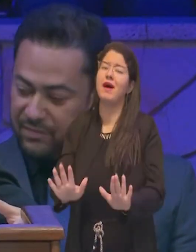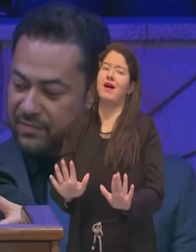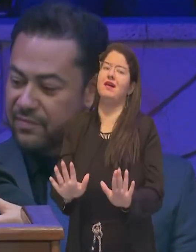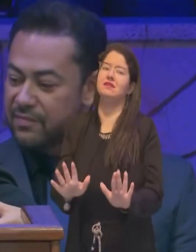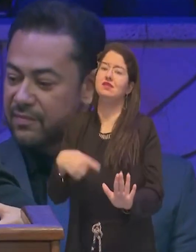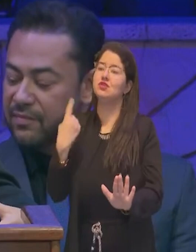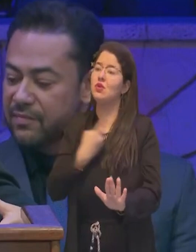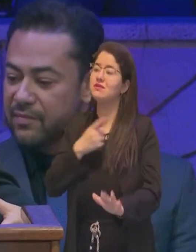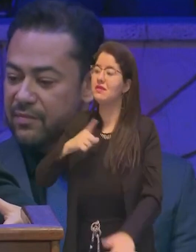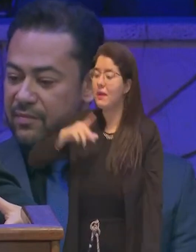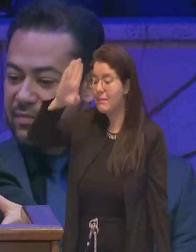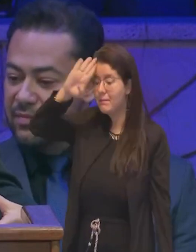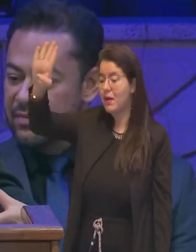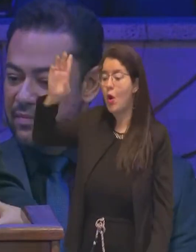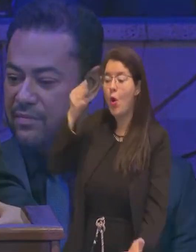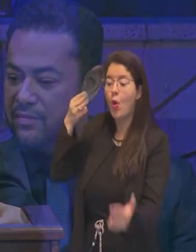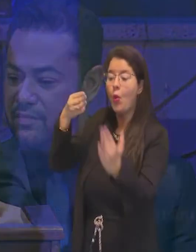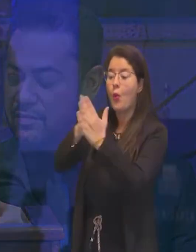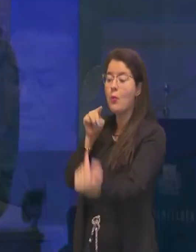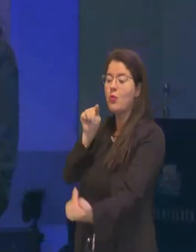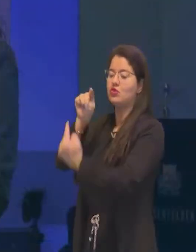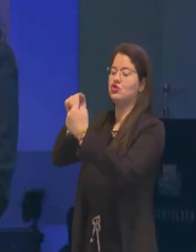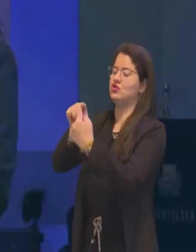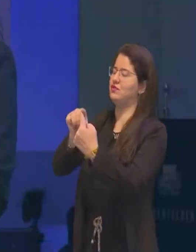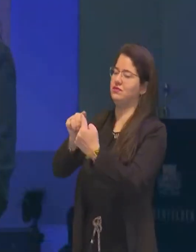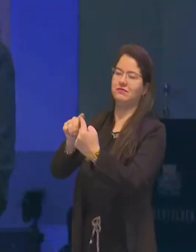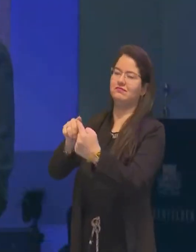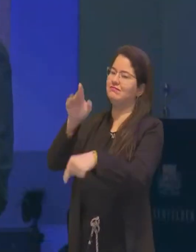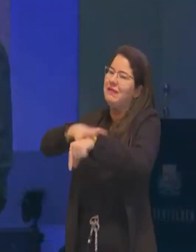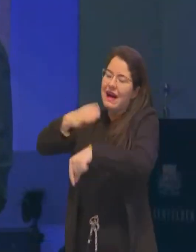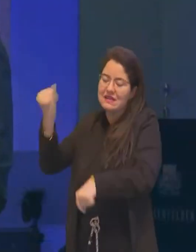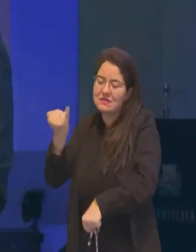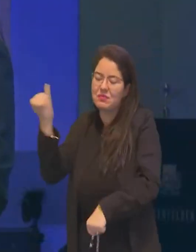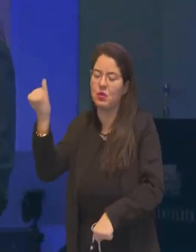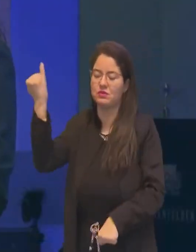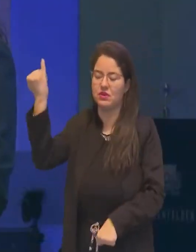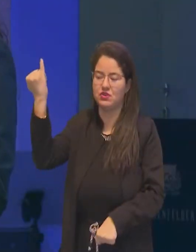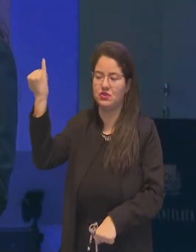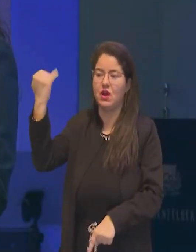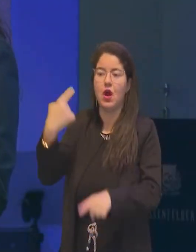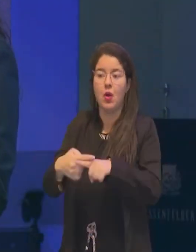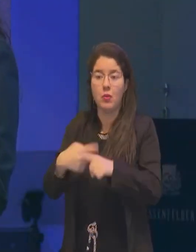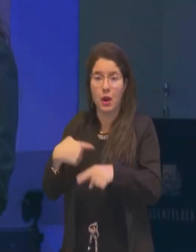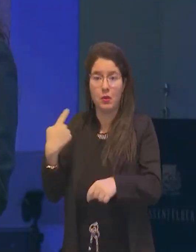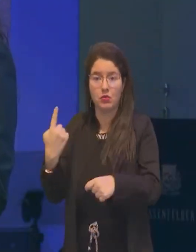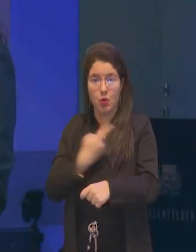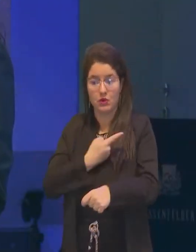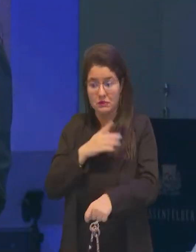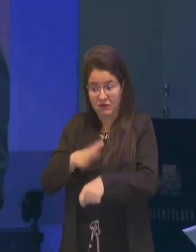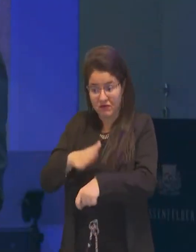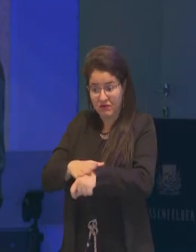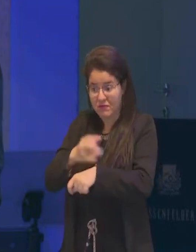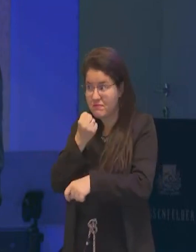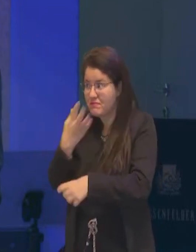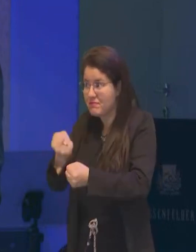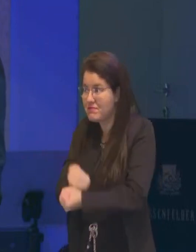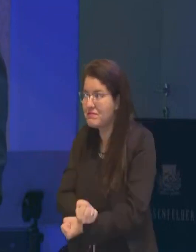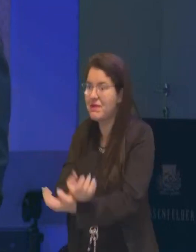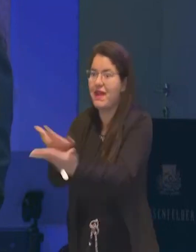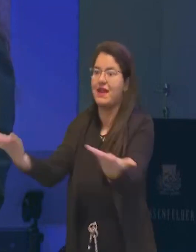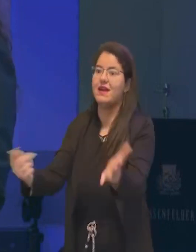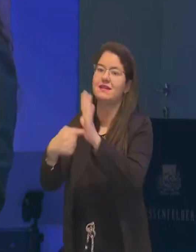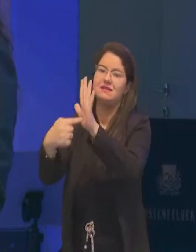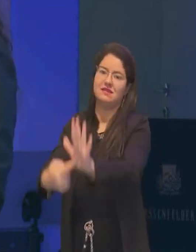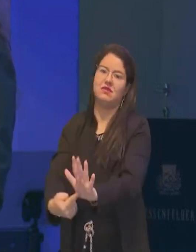um princípio, um motivo muito maior. Porque quando a gente faz o bem a alguém, a gente está refletindo o reino de